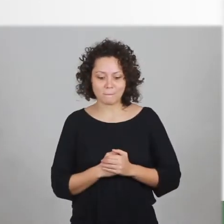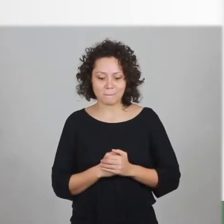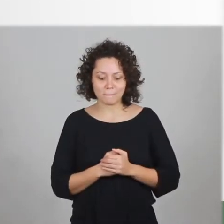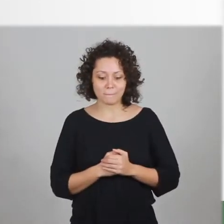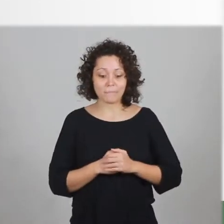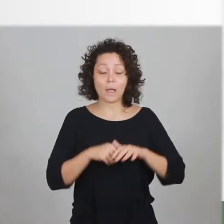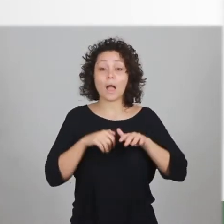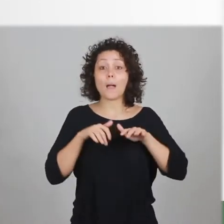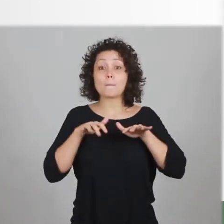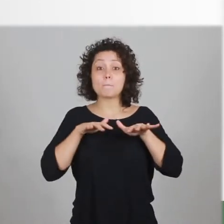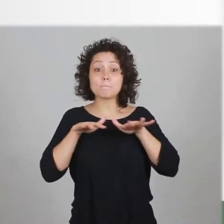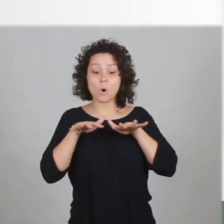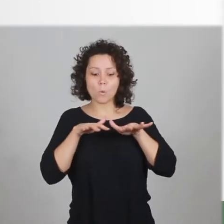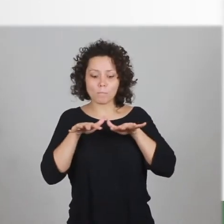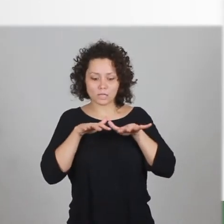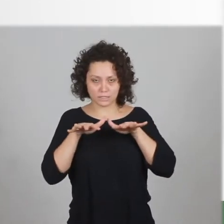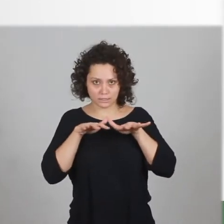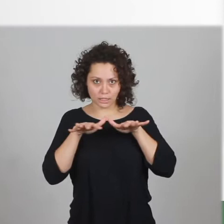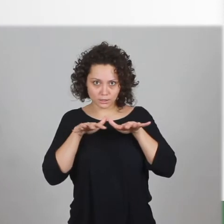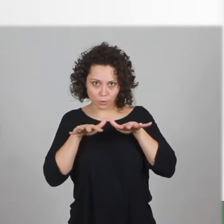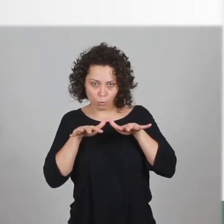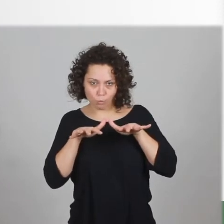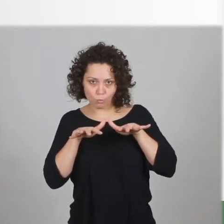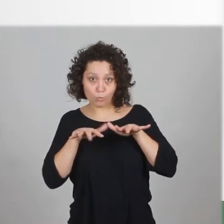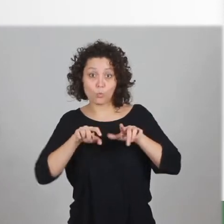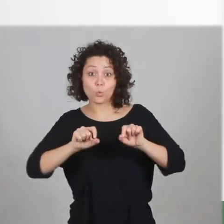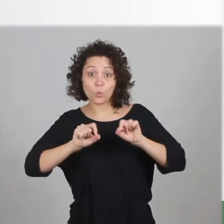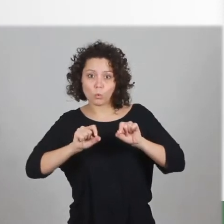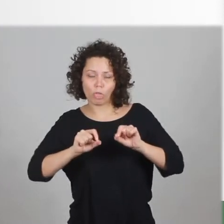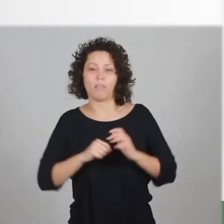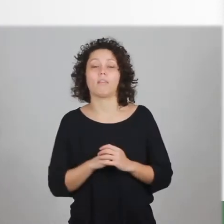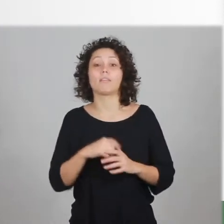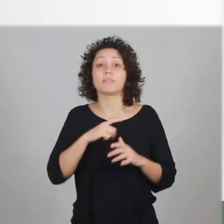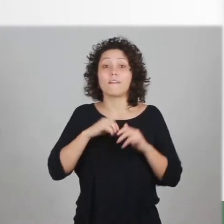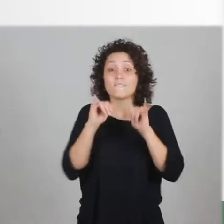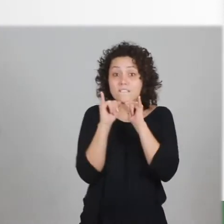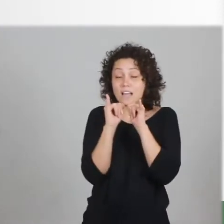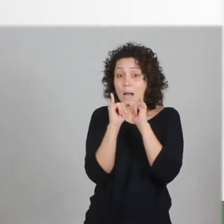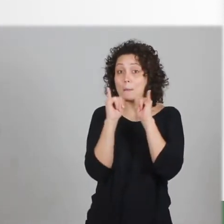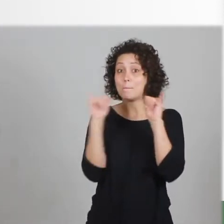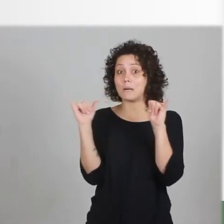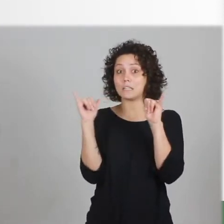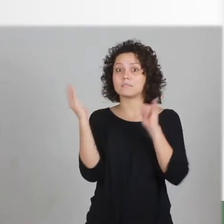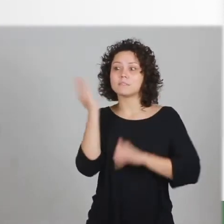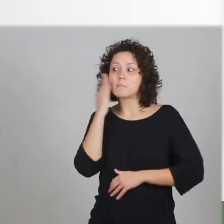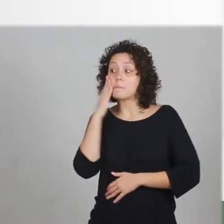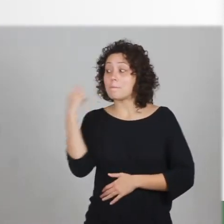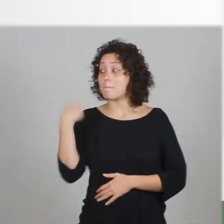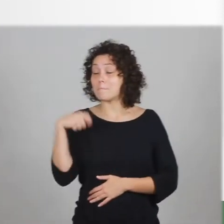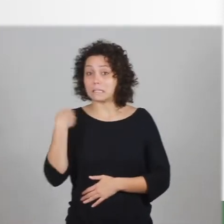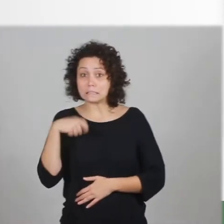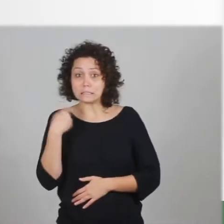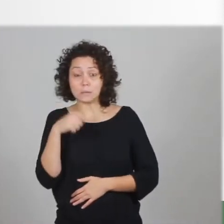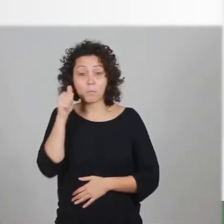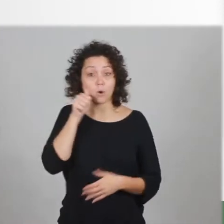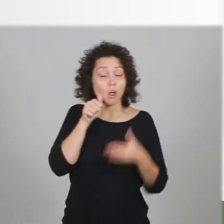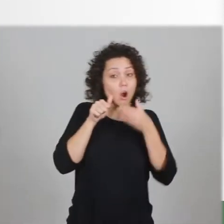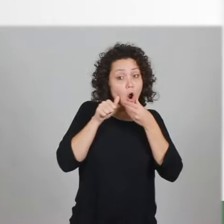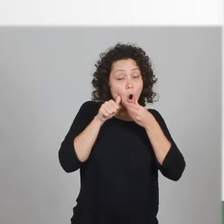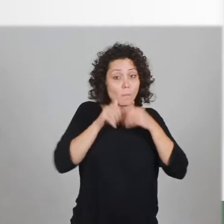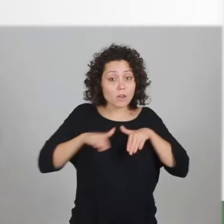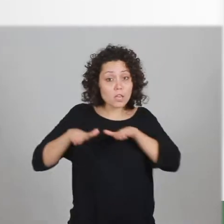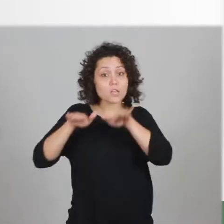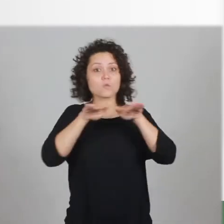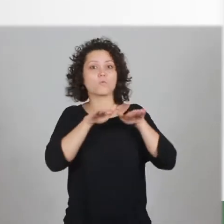e a repercussão a partir de uma campanha, nesse caso é o Desafio da Igualdade, que alerta a sociedade